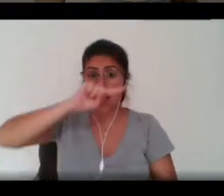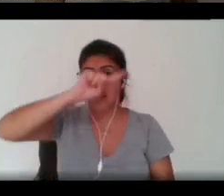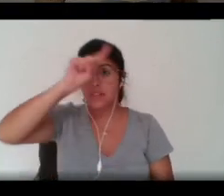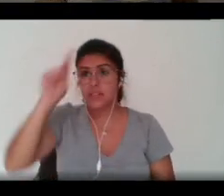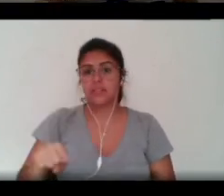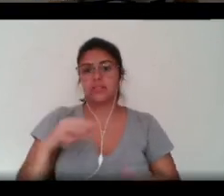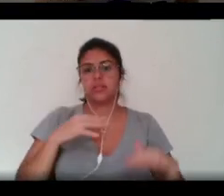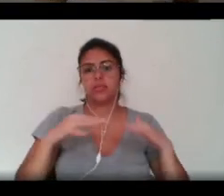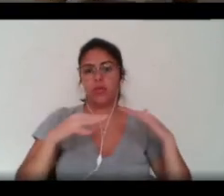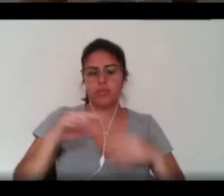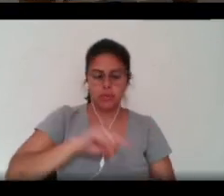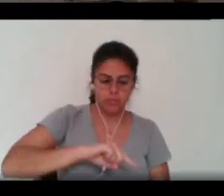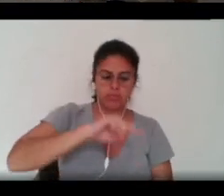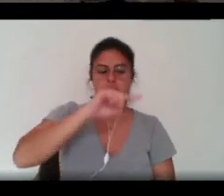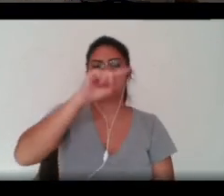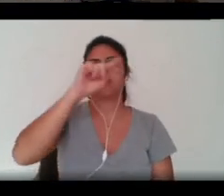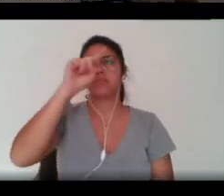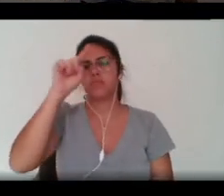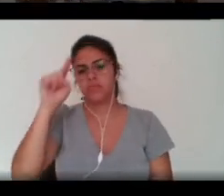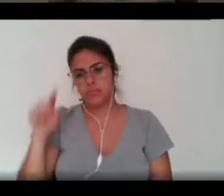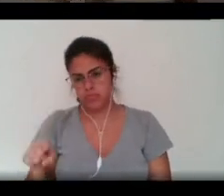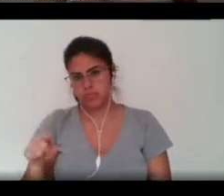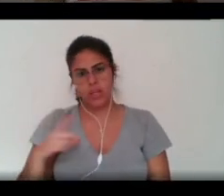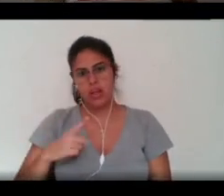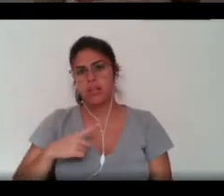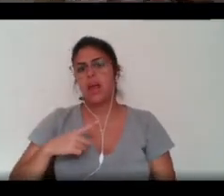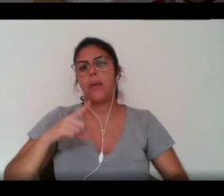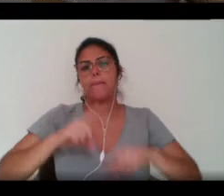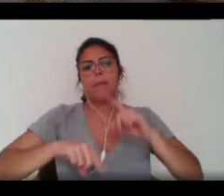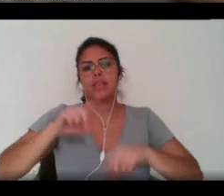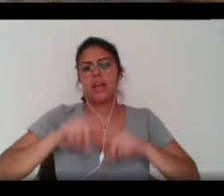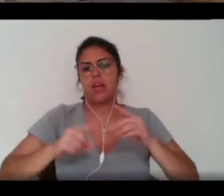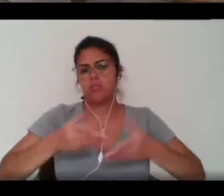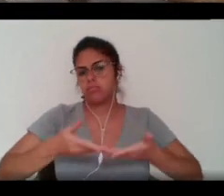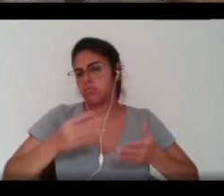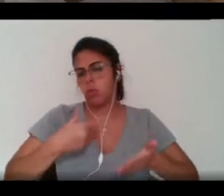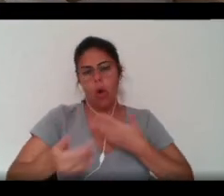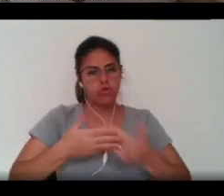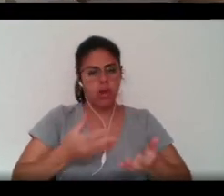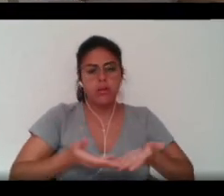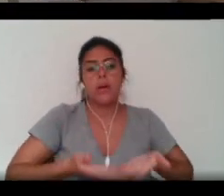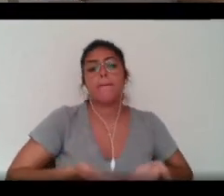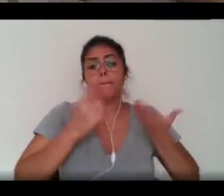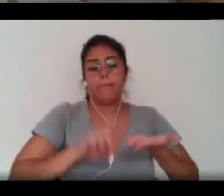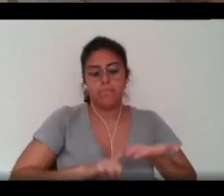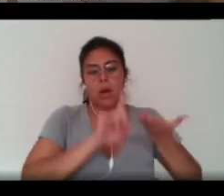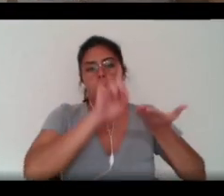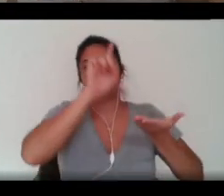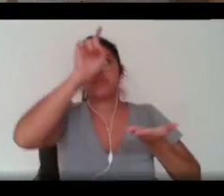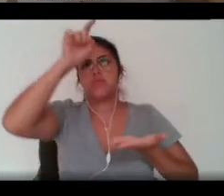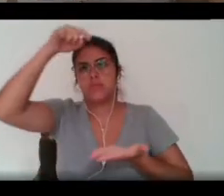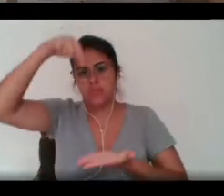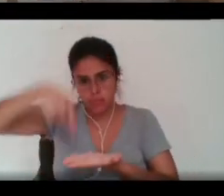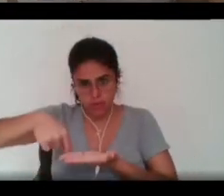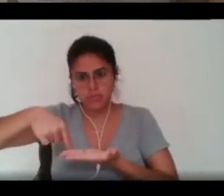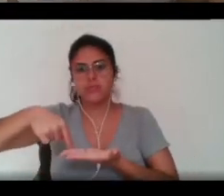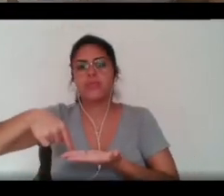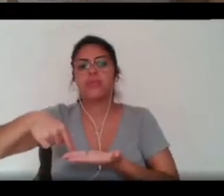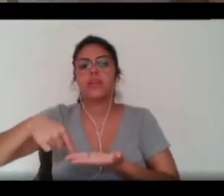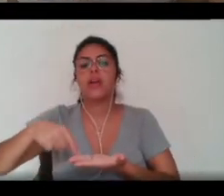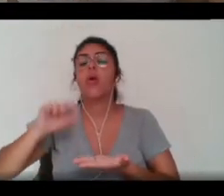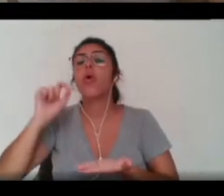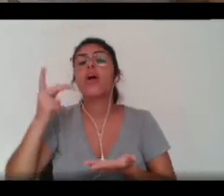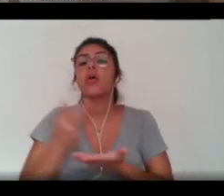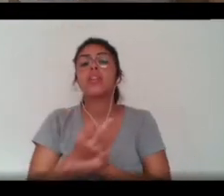um objeto para cima, ele sobe e desce, a aceleração é igual a